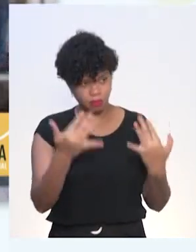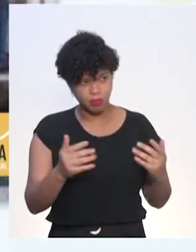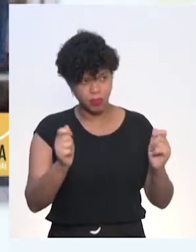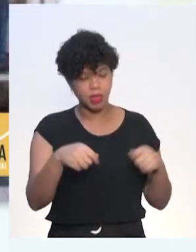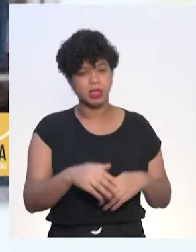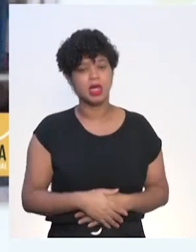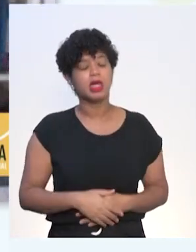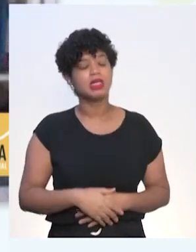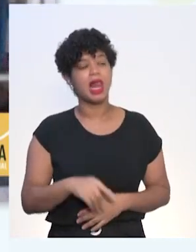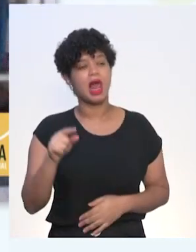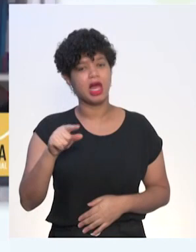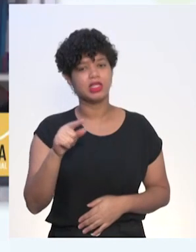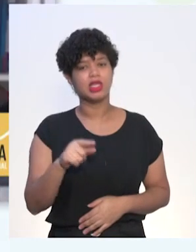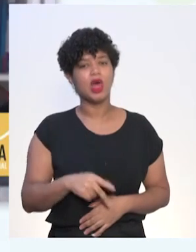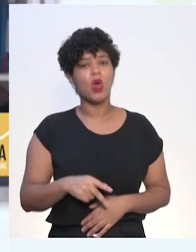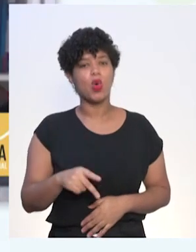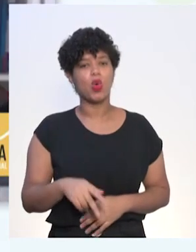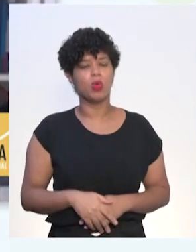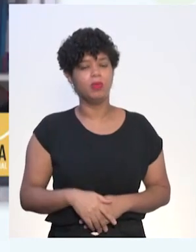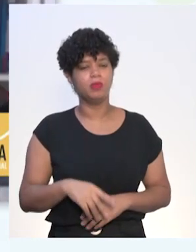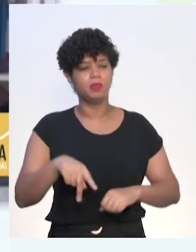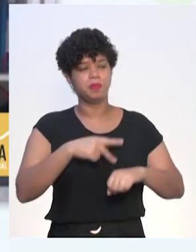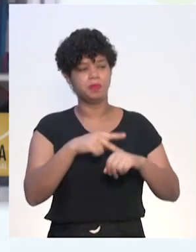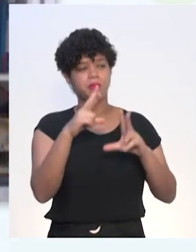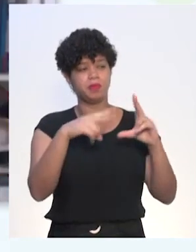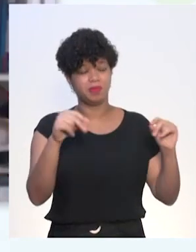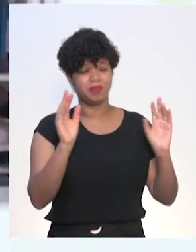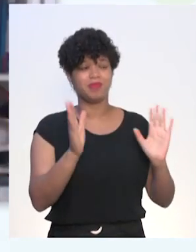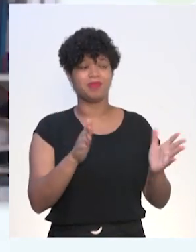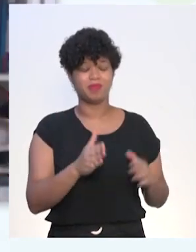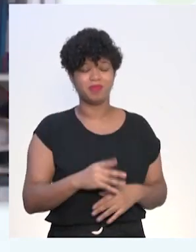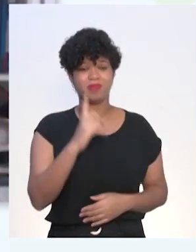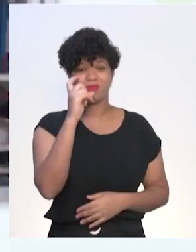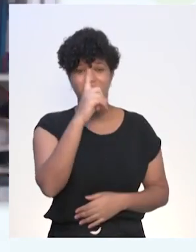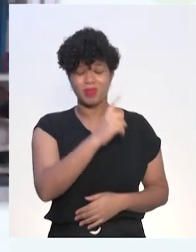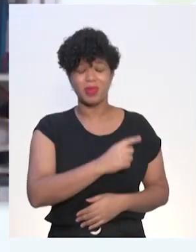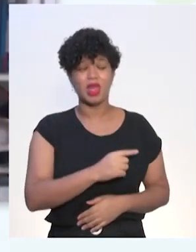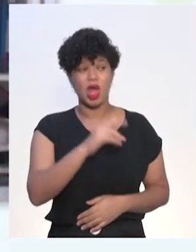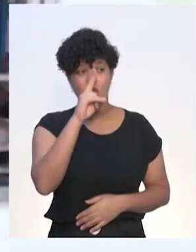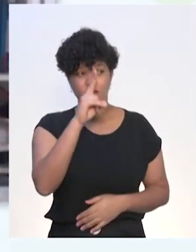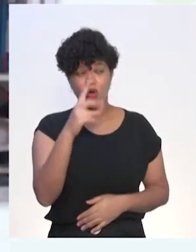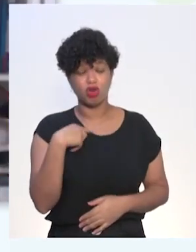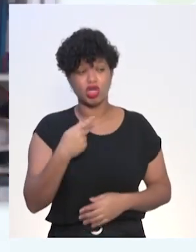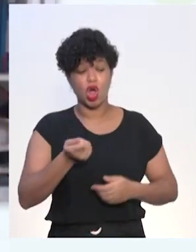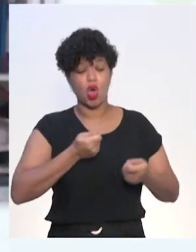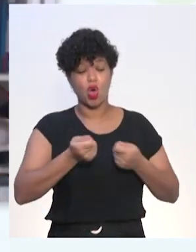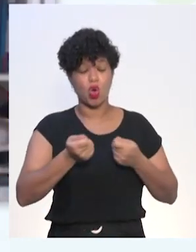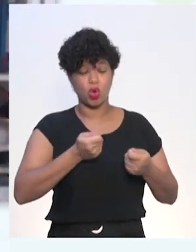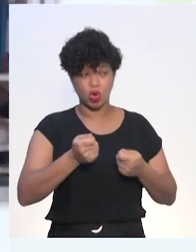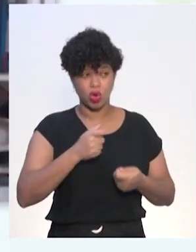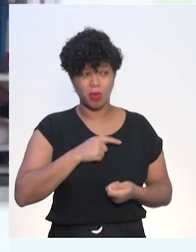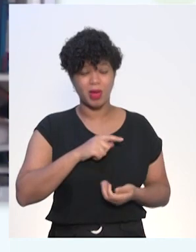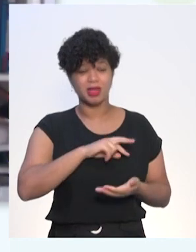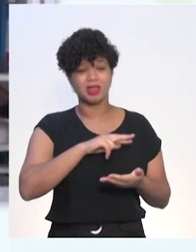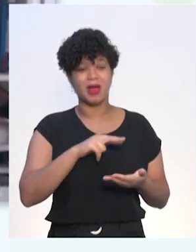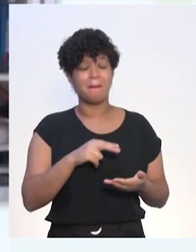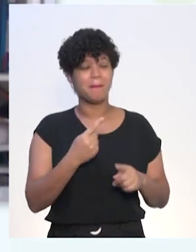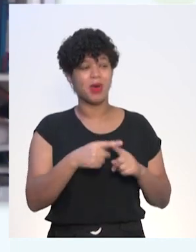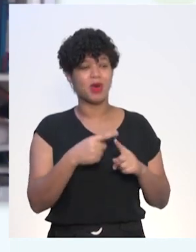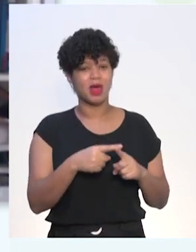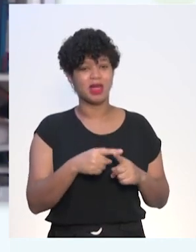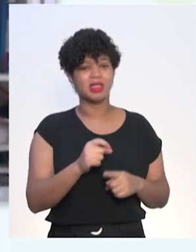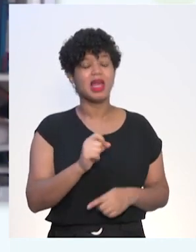país já estava atravessando mesmo antes da pandemia uma grave crise econômica com a desvalorização